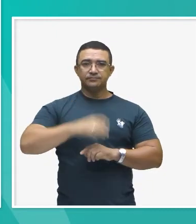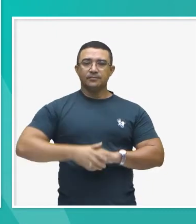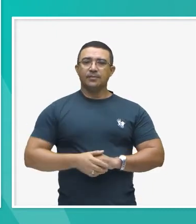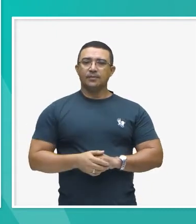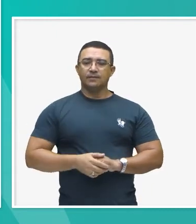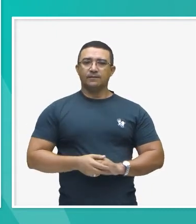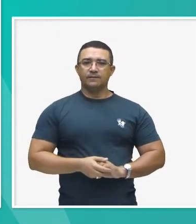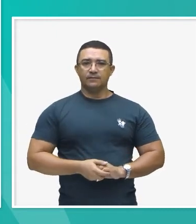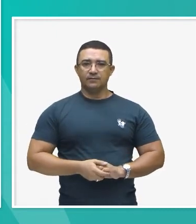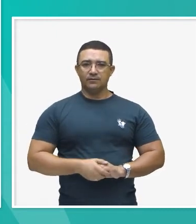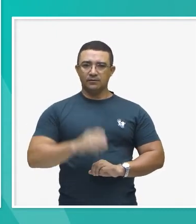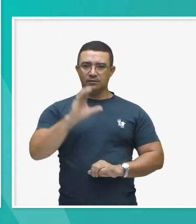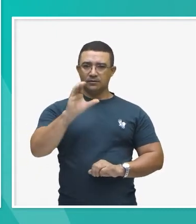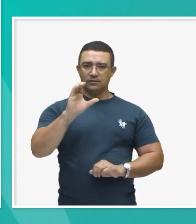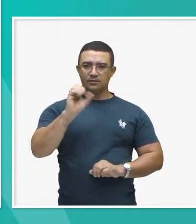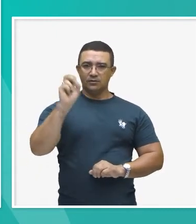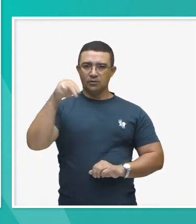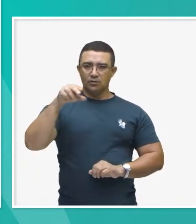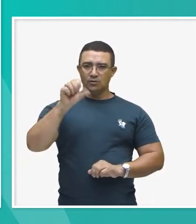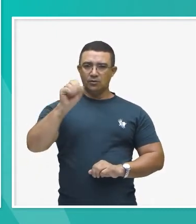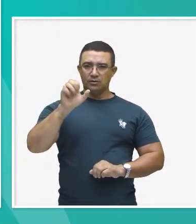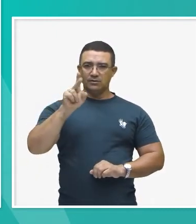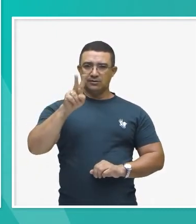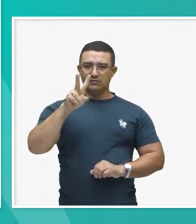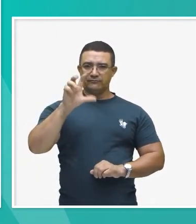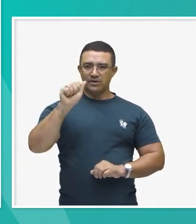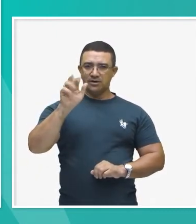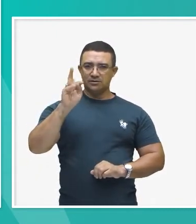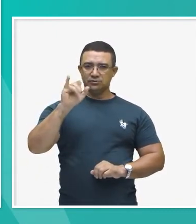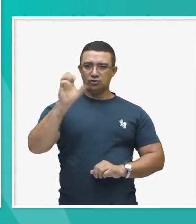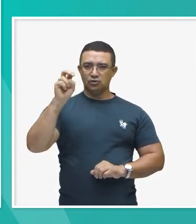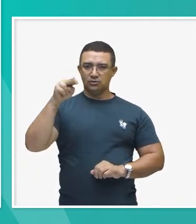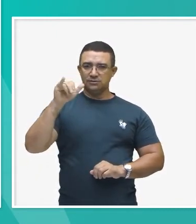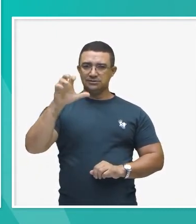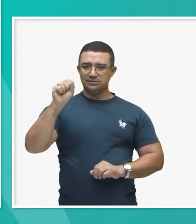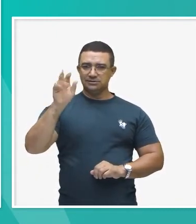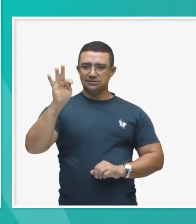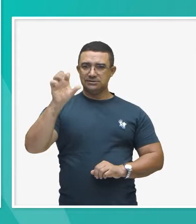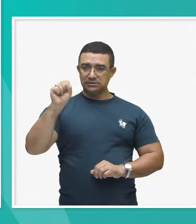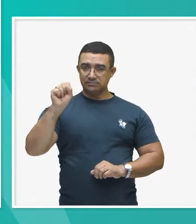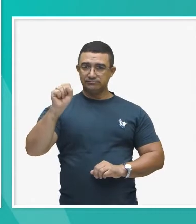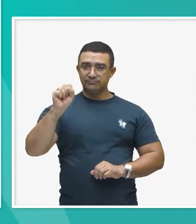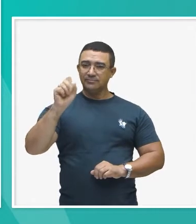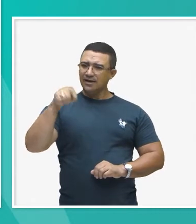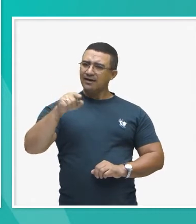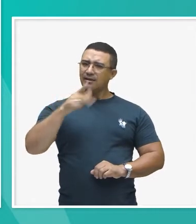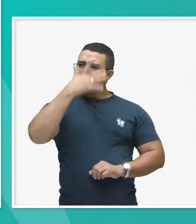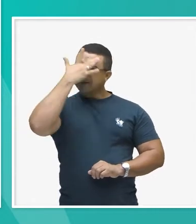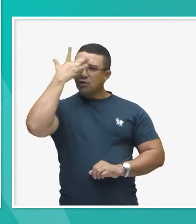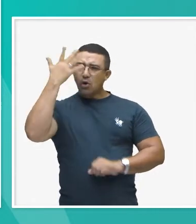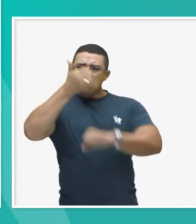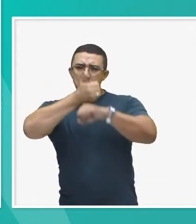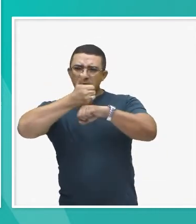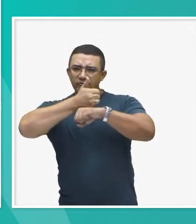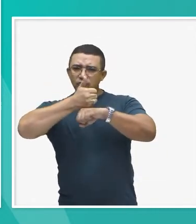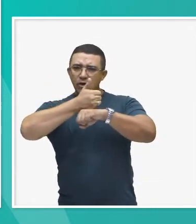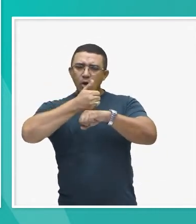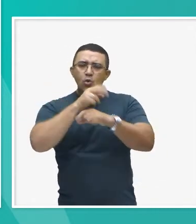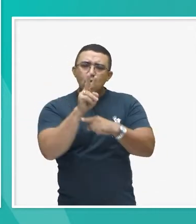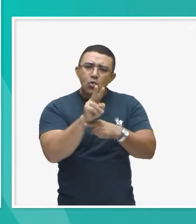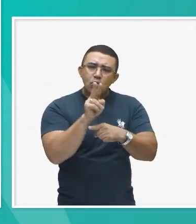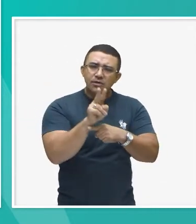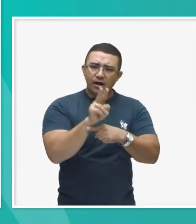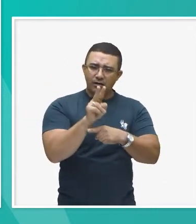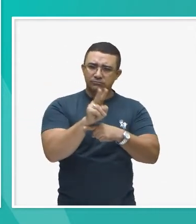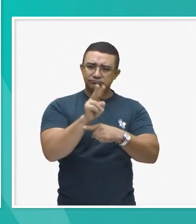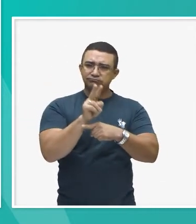conservationists, né, os conservationists. Conservationist é uma palavra bem grande, né, que até dá para se complicar, mas se falar devagar,